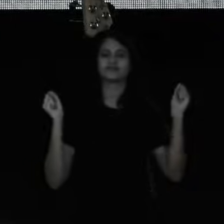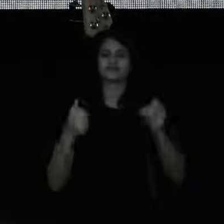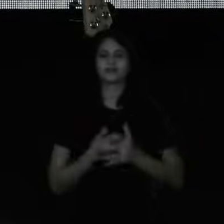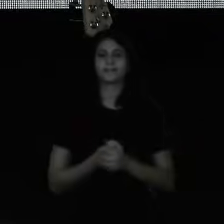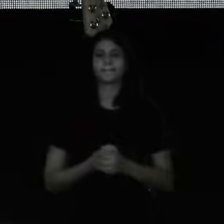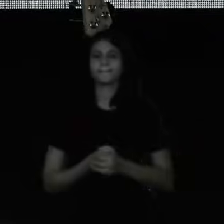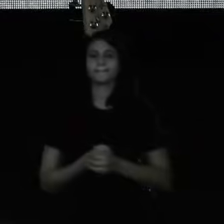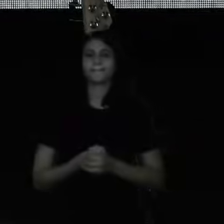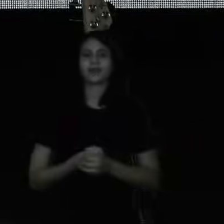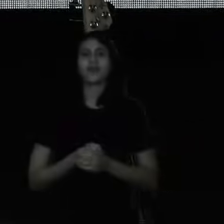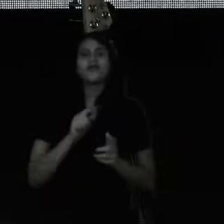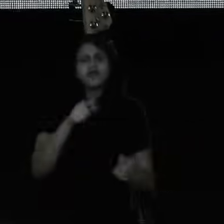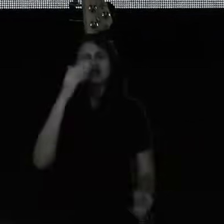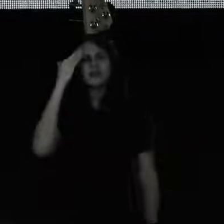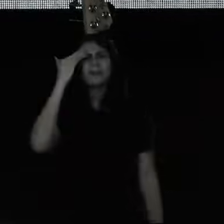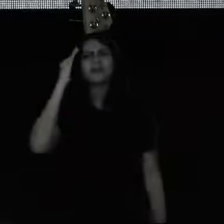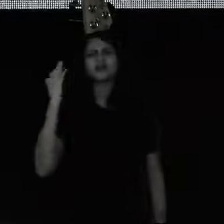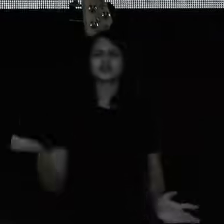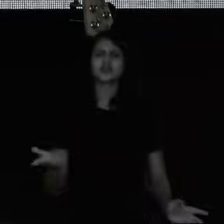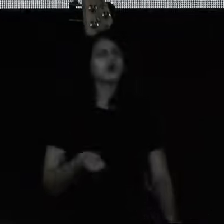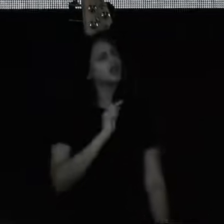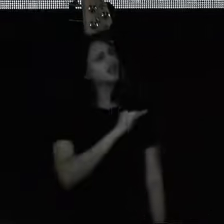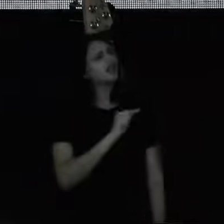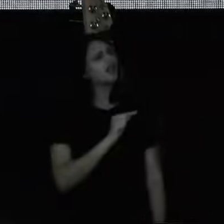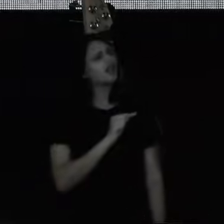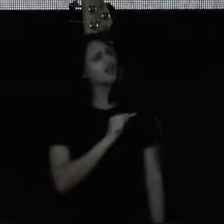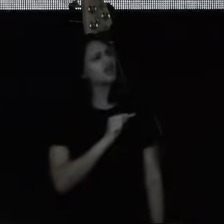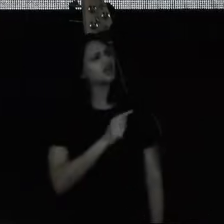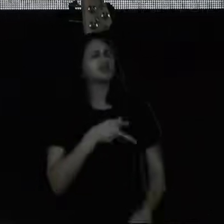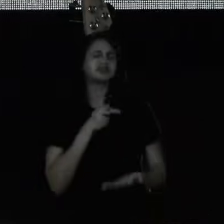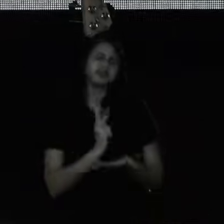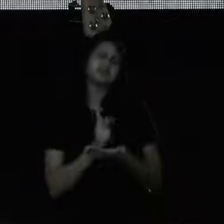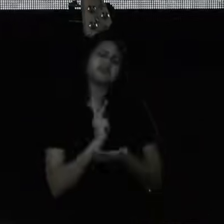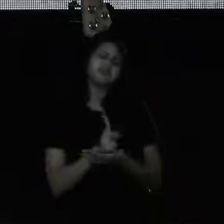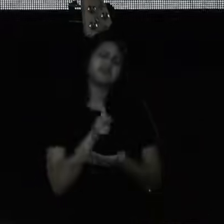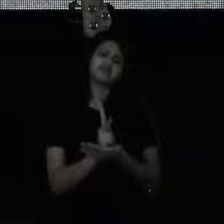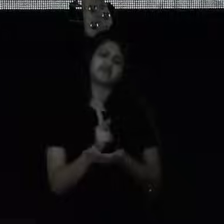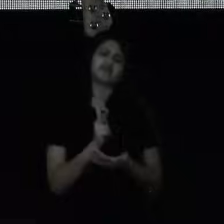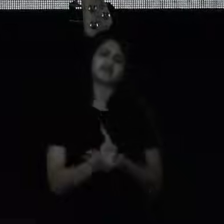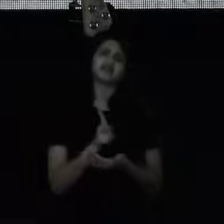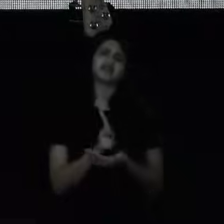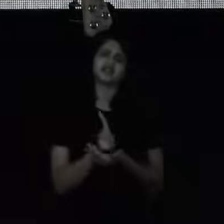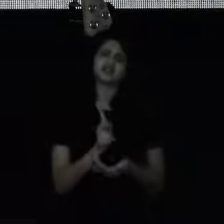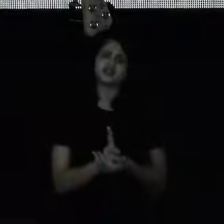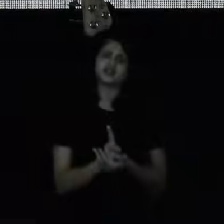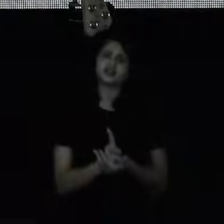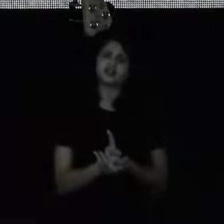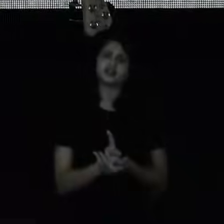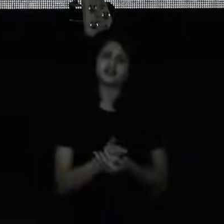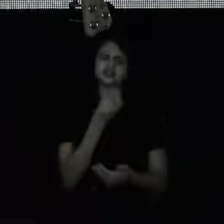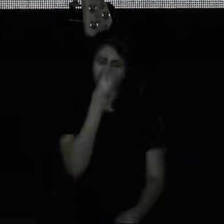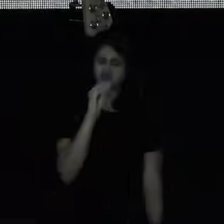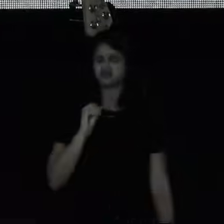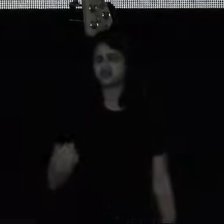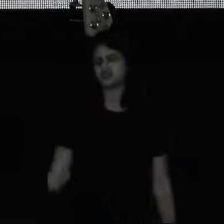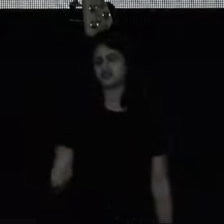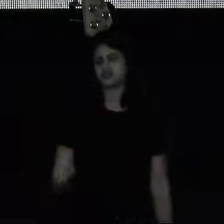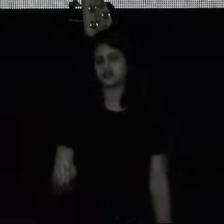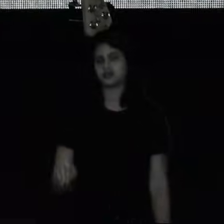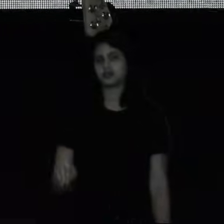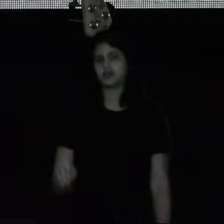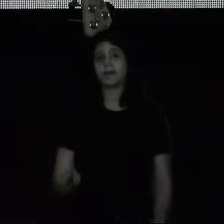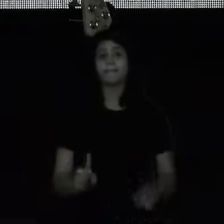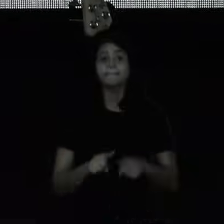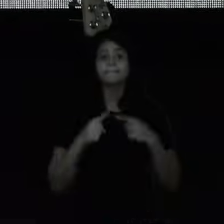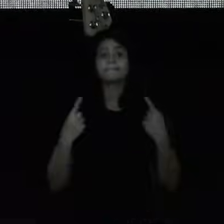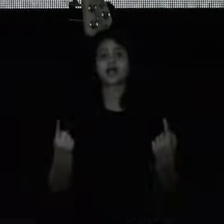Você já parou para pensar que Jefté podia ter vivido o resto da vida como um rejeitado? Mas sabe o que ele se